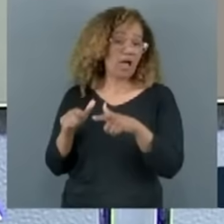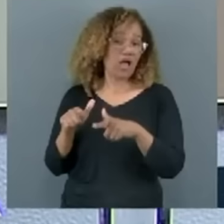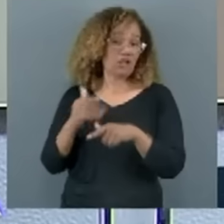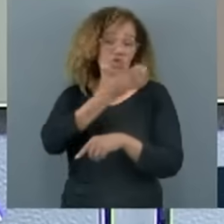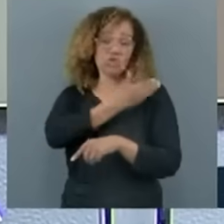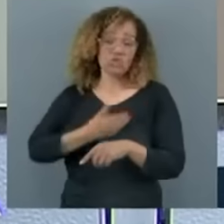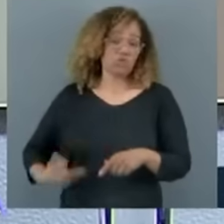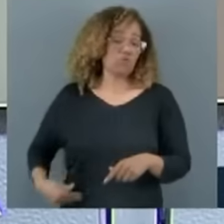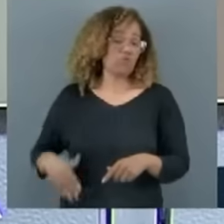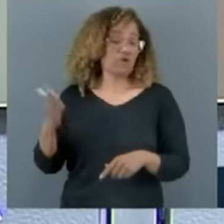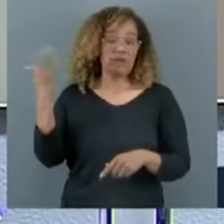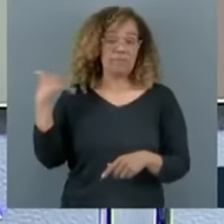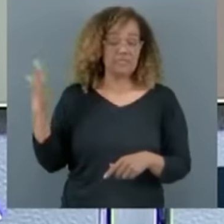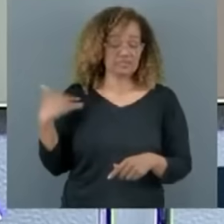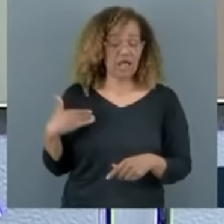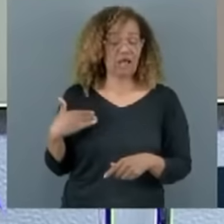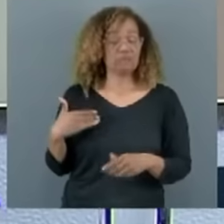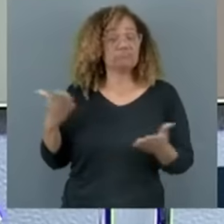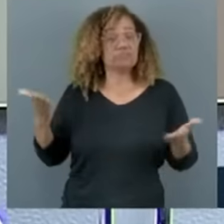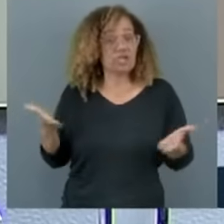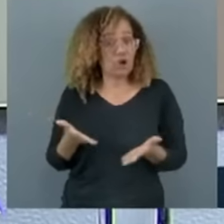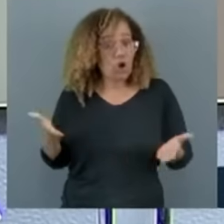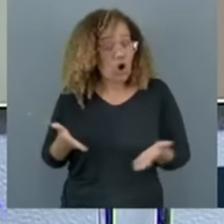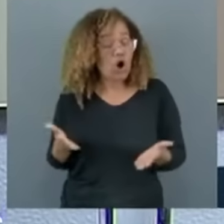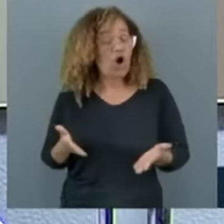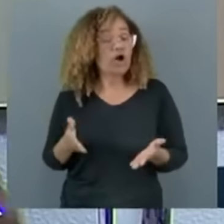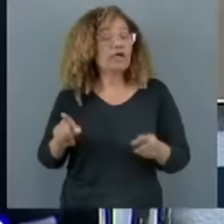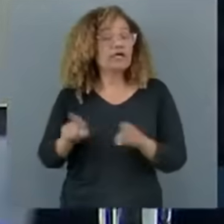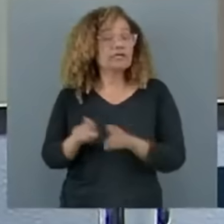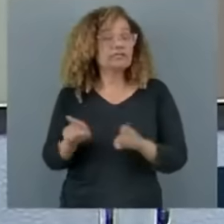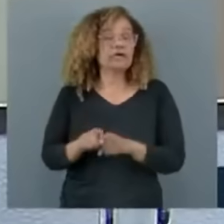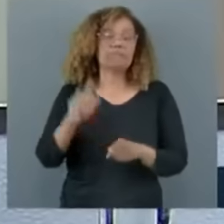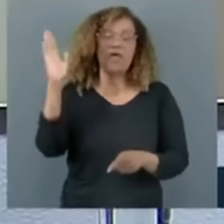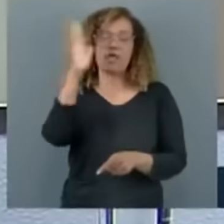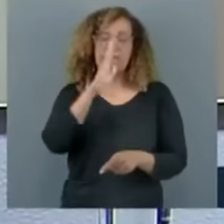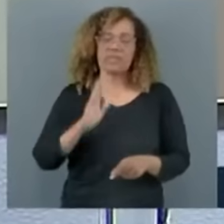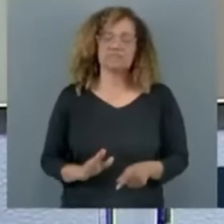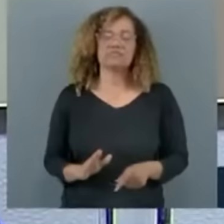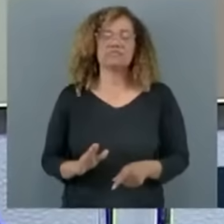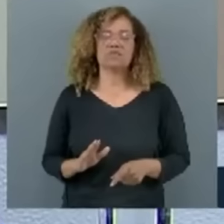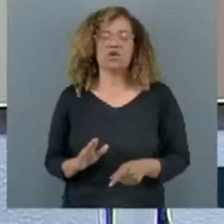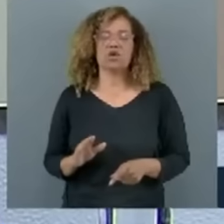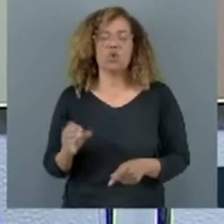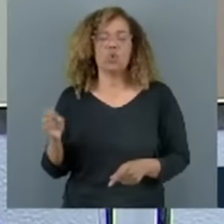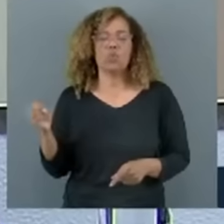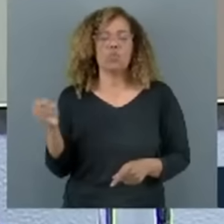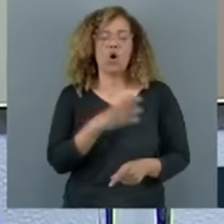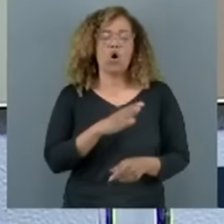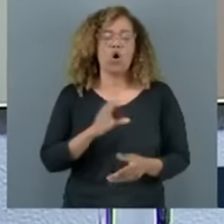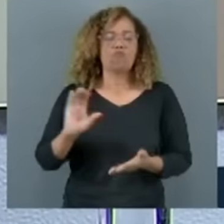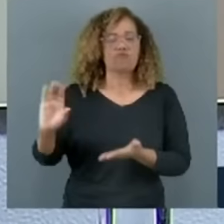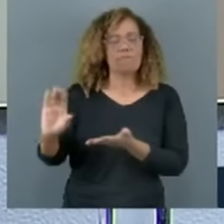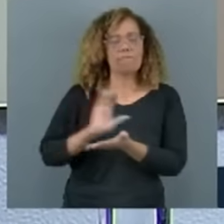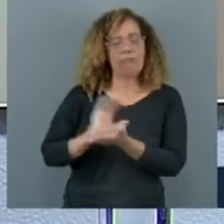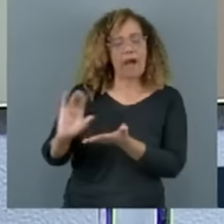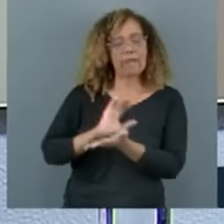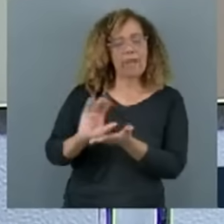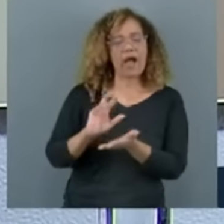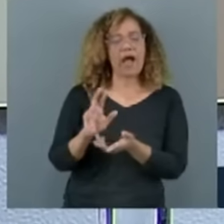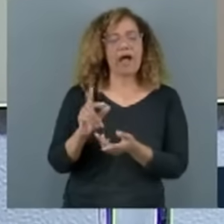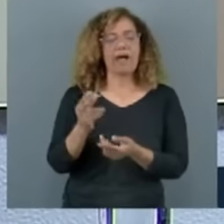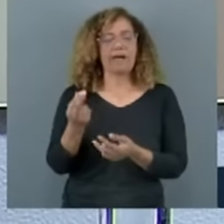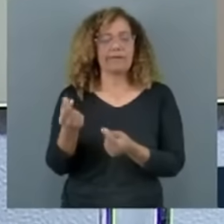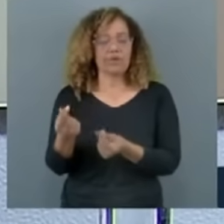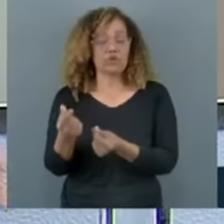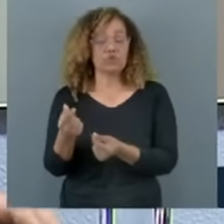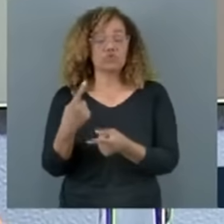governo passado e agora, que credencia o Brasil para fazer novas captações de recursos. Porque durante o